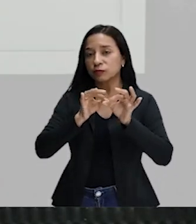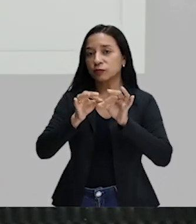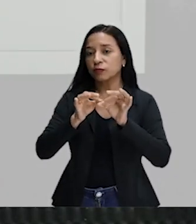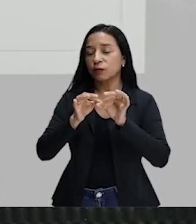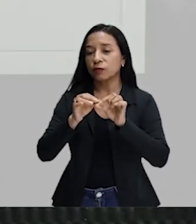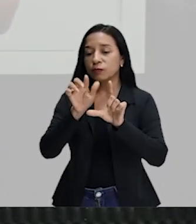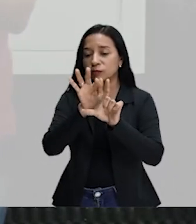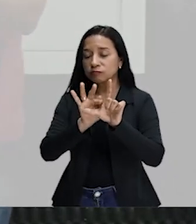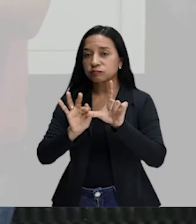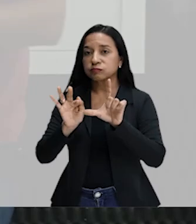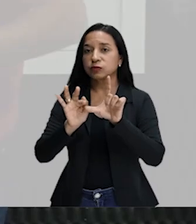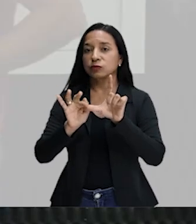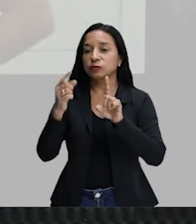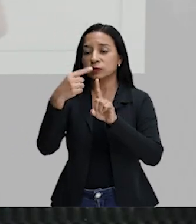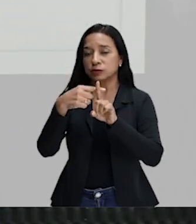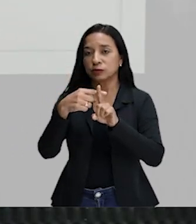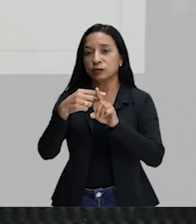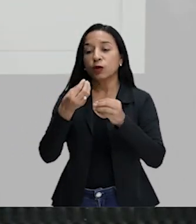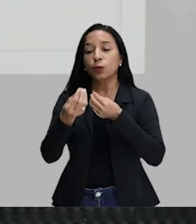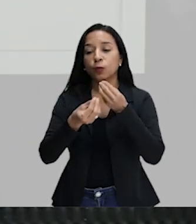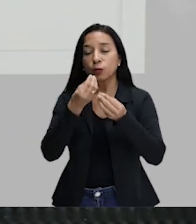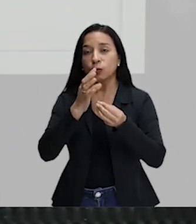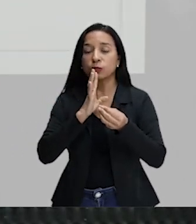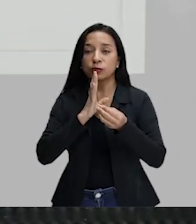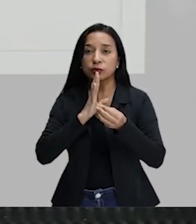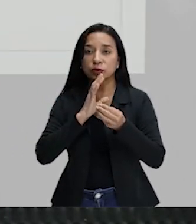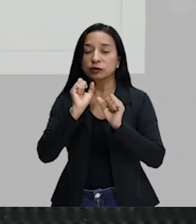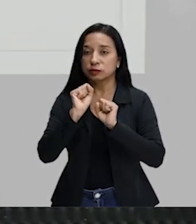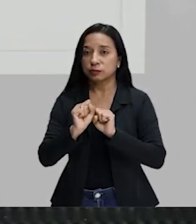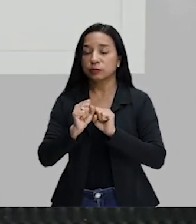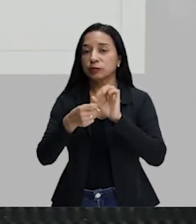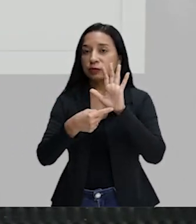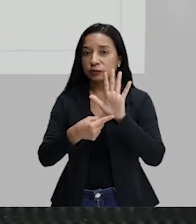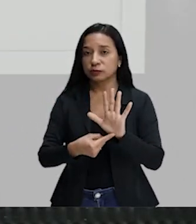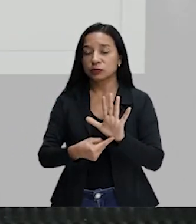você conhece. Beleza. Então eu posso dizer que o seno